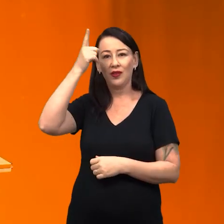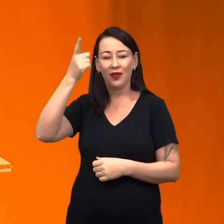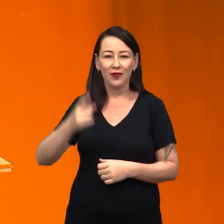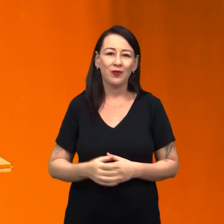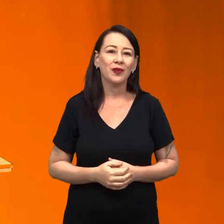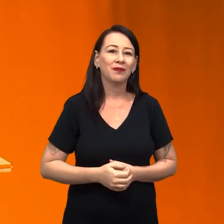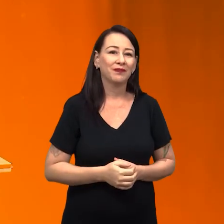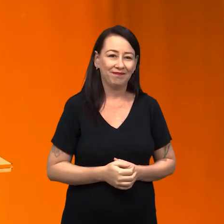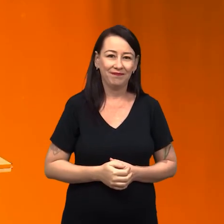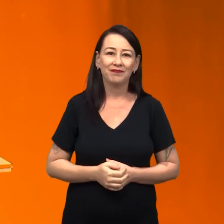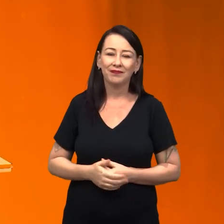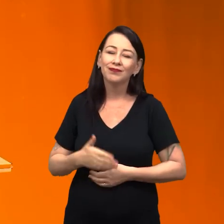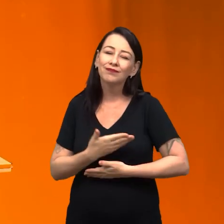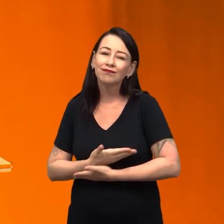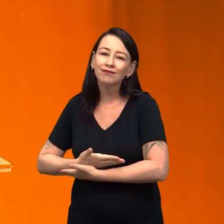minha autoria.